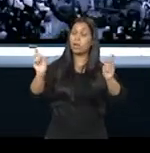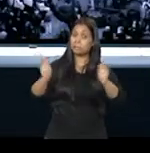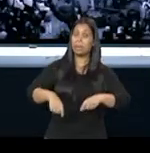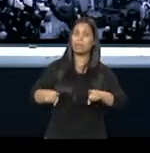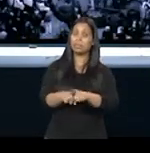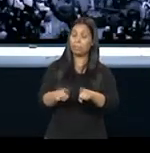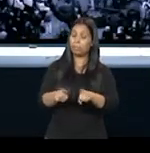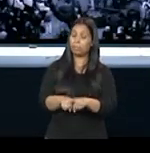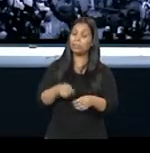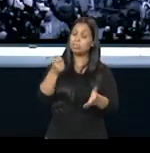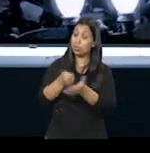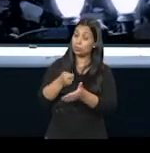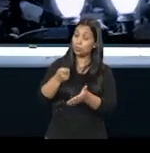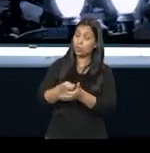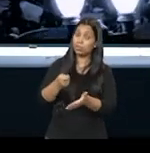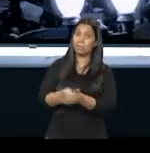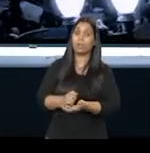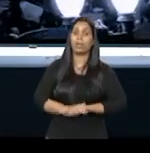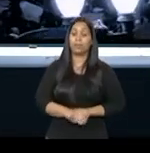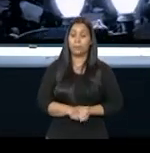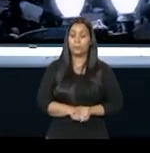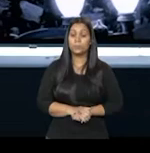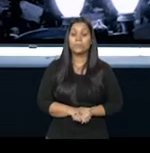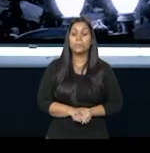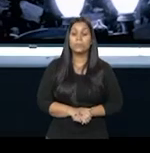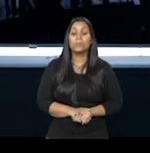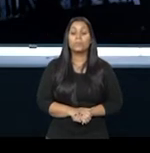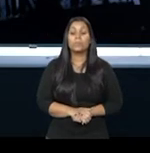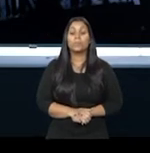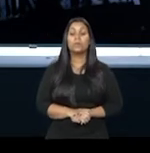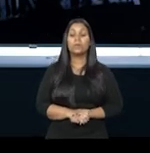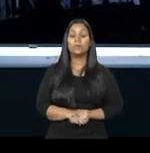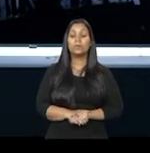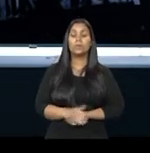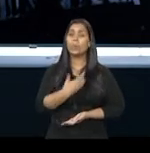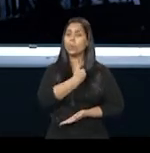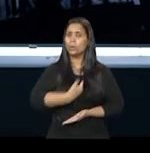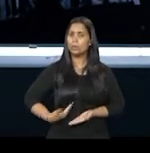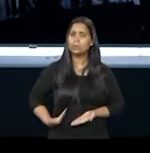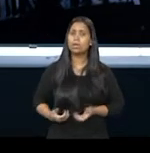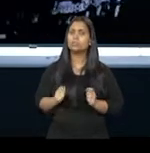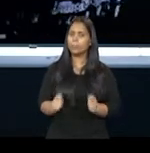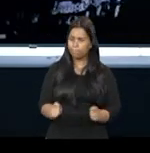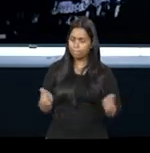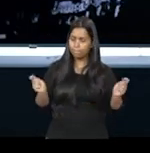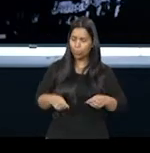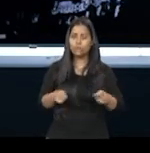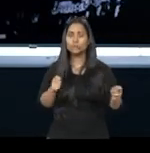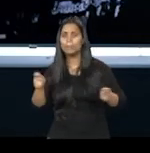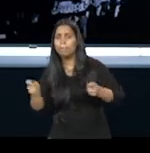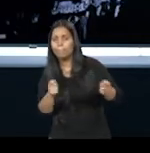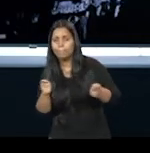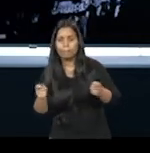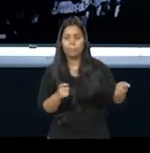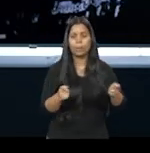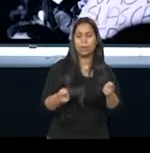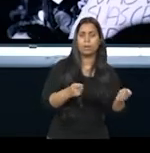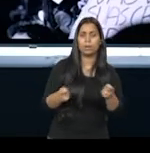também ela pode ser autoritária, visto que o governante pode manipular